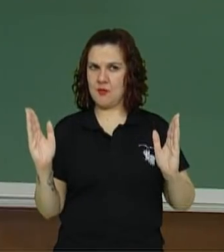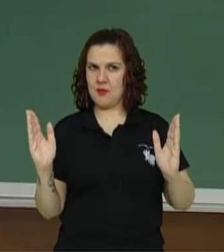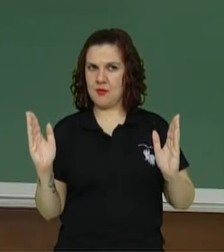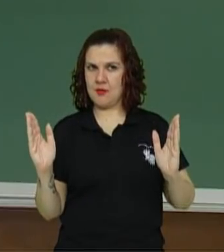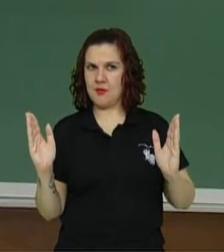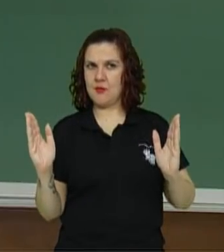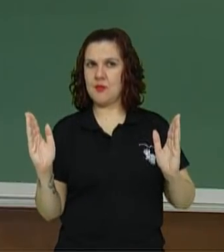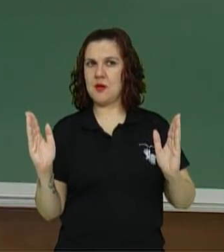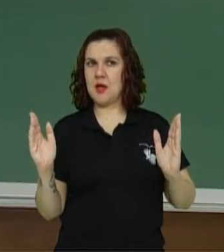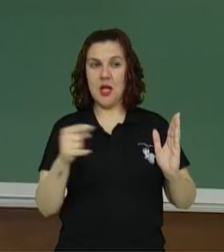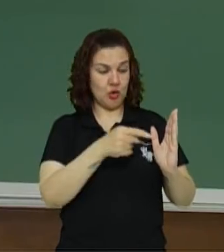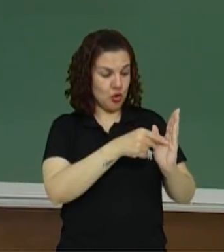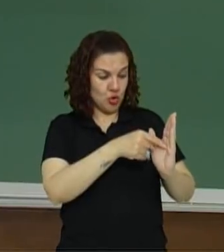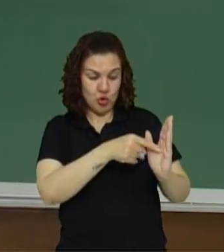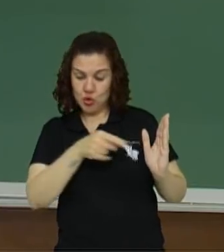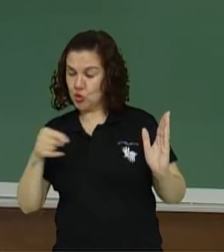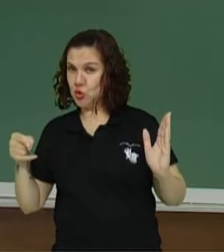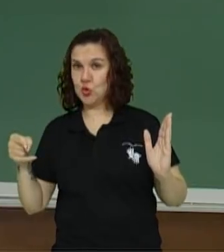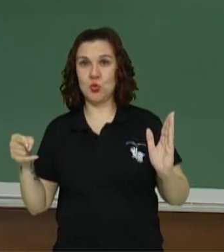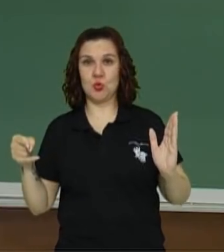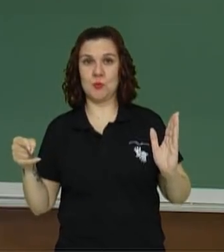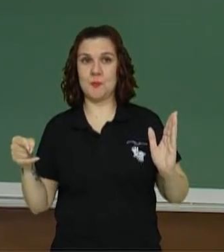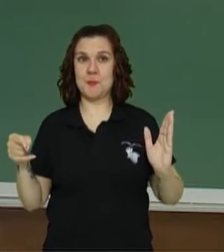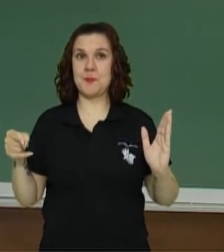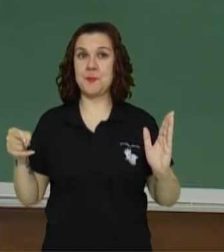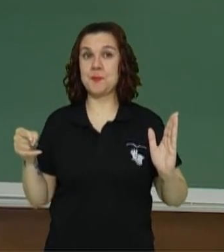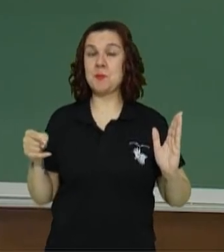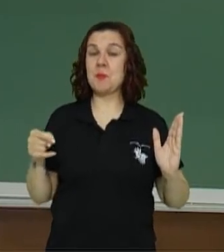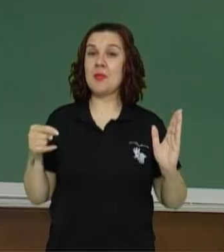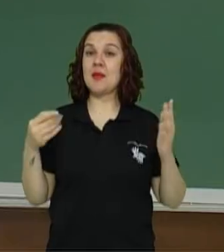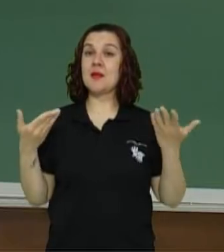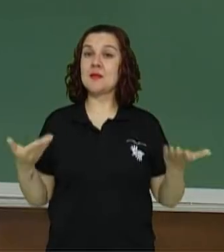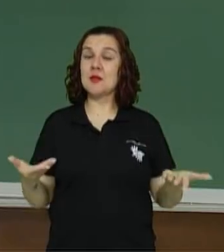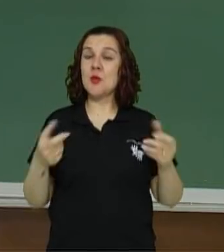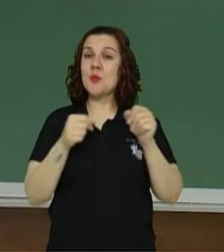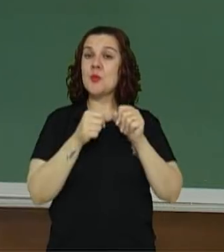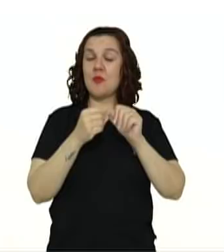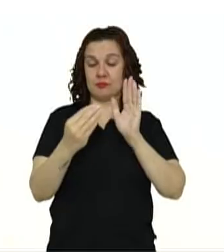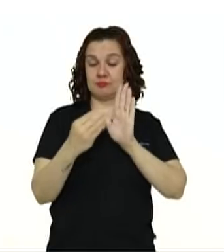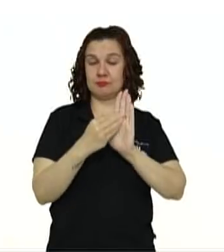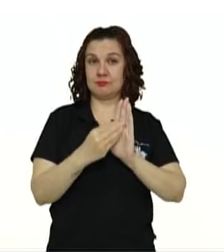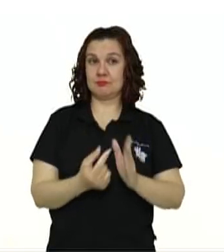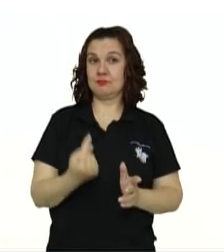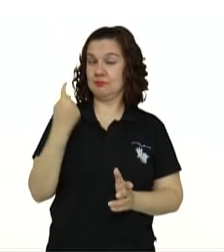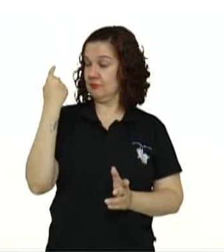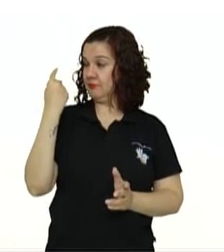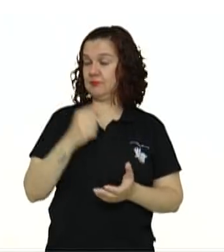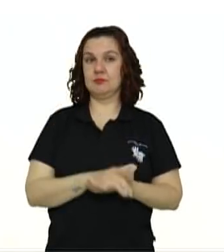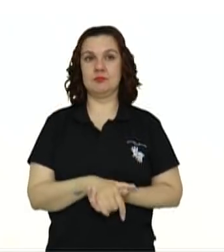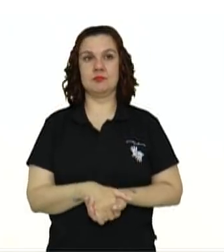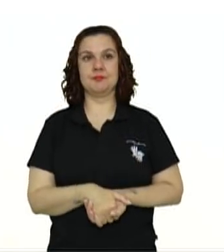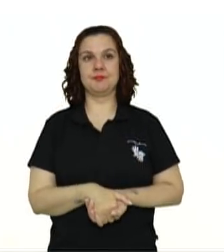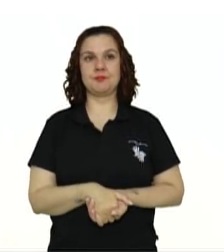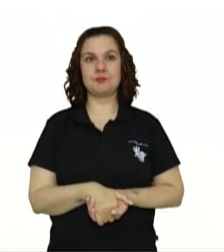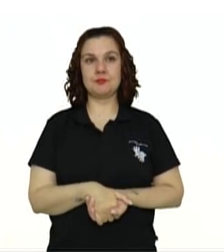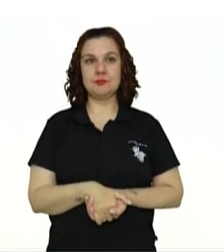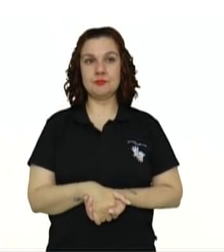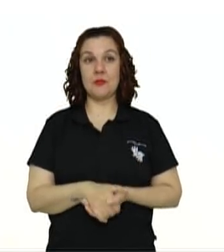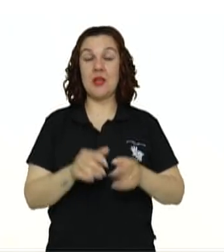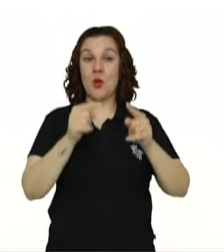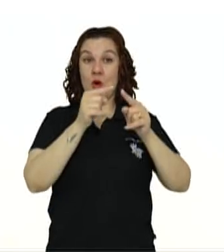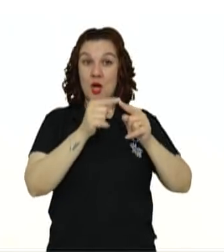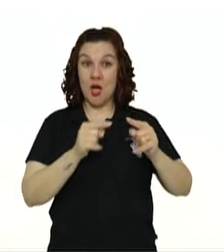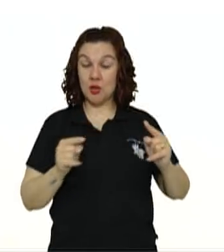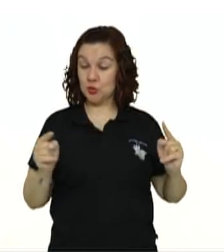ele mostra toda essa medida. Então, vamos lá, ó. O que eu vou aplicar aqui? Como 16,5 é